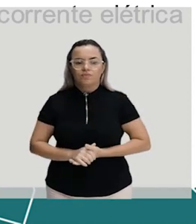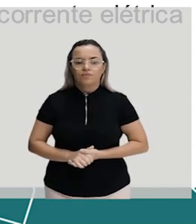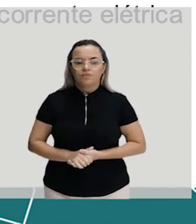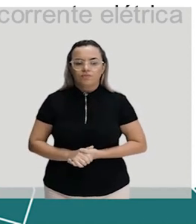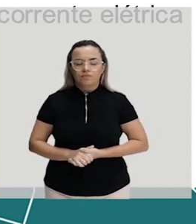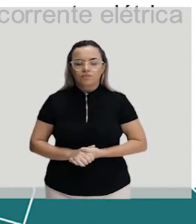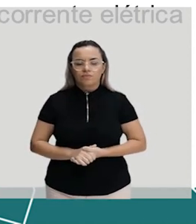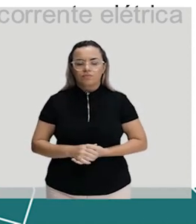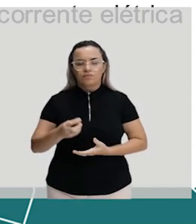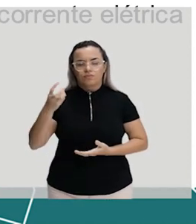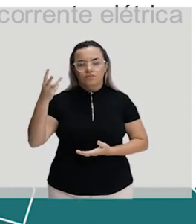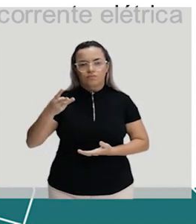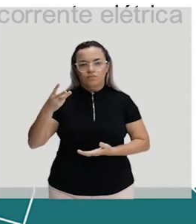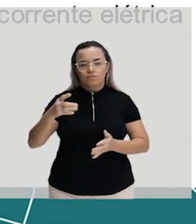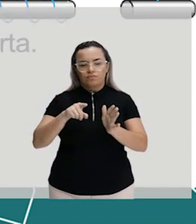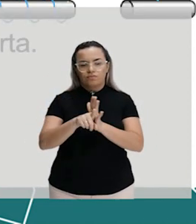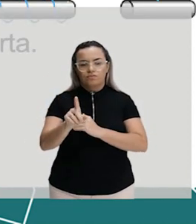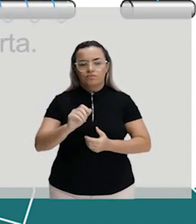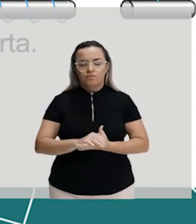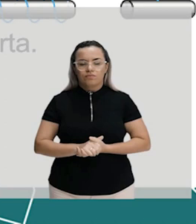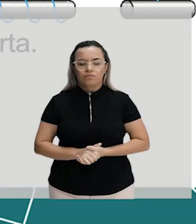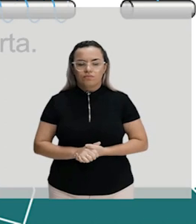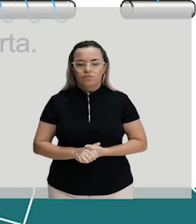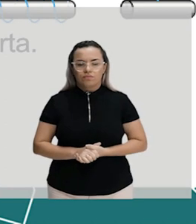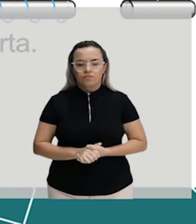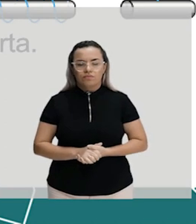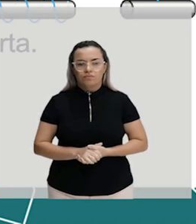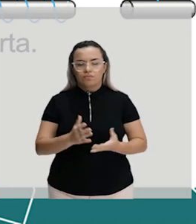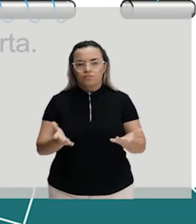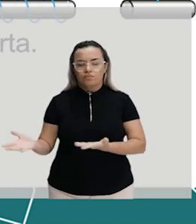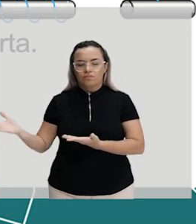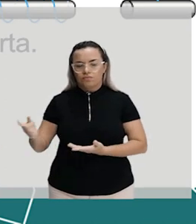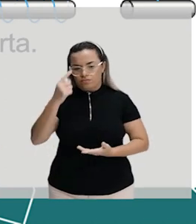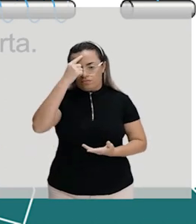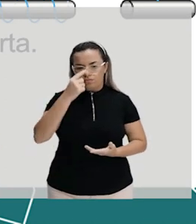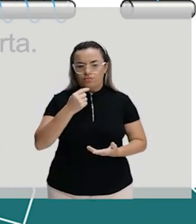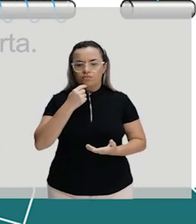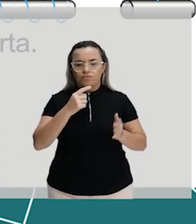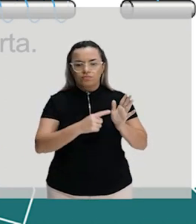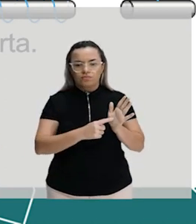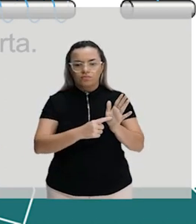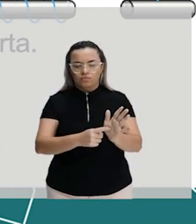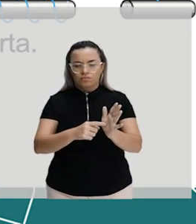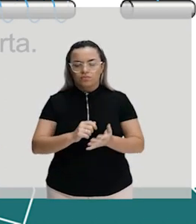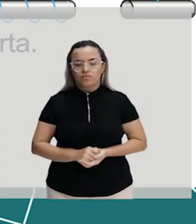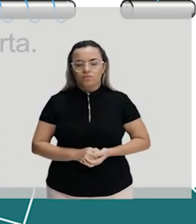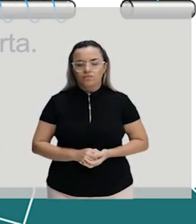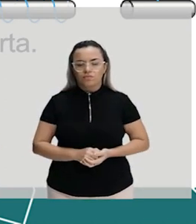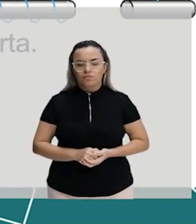questão TR diz o seguinte a figura a seguir representa um